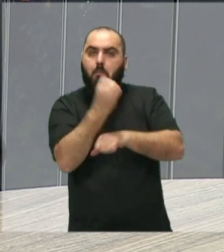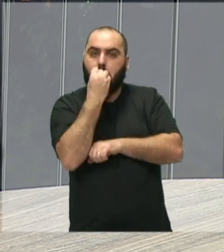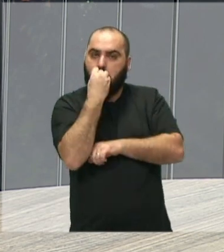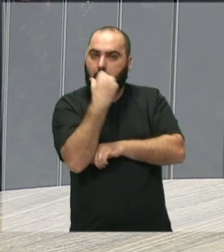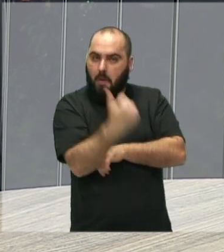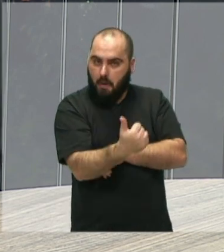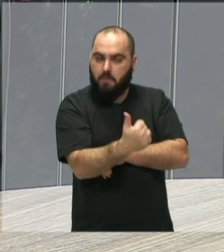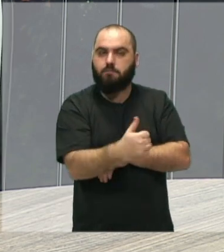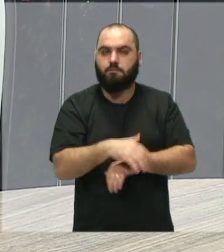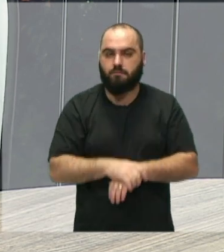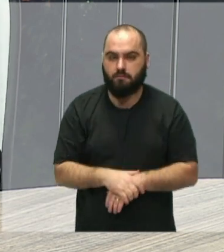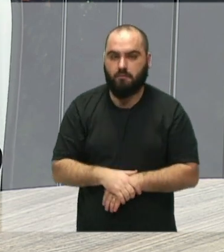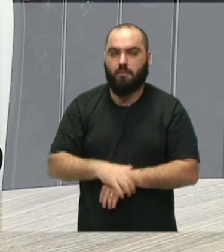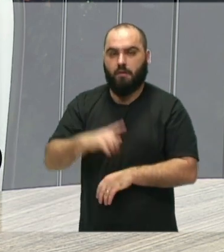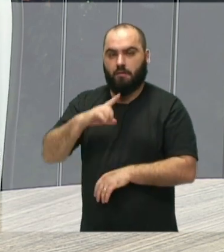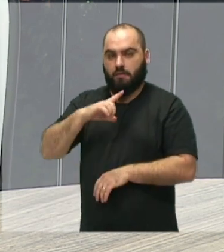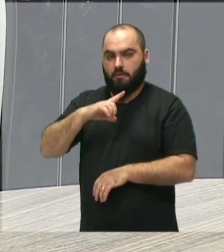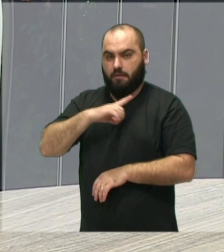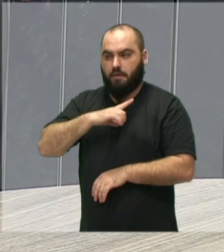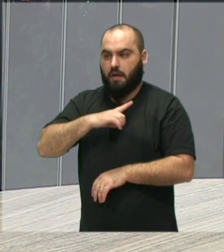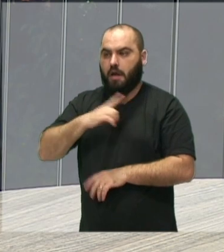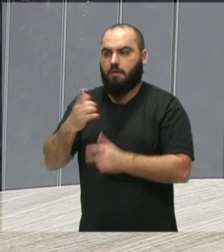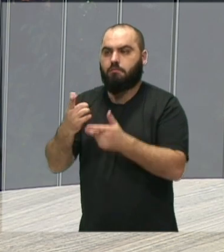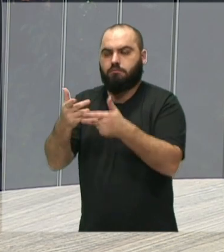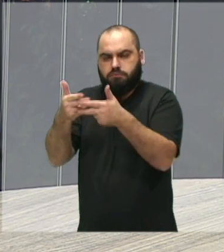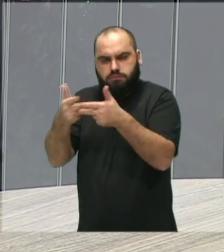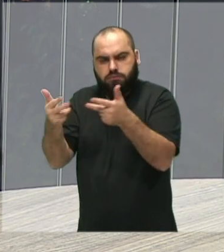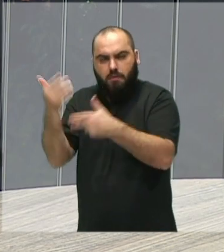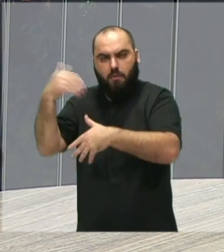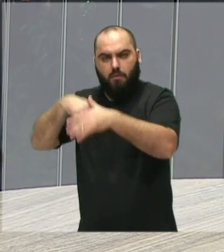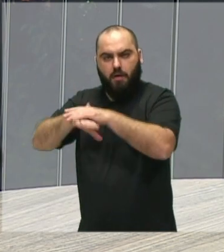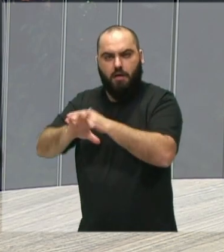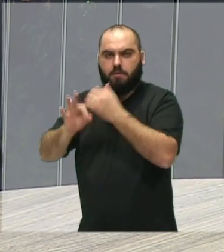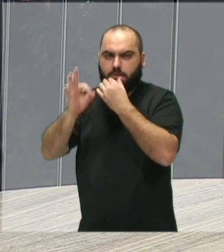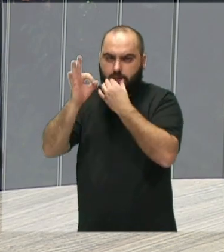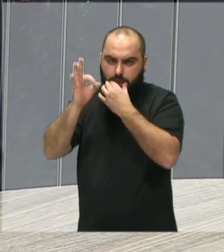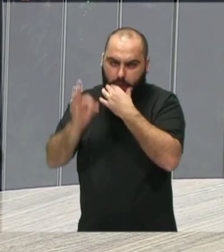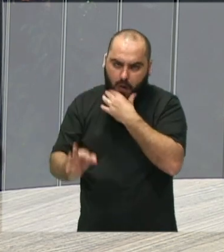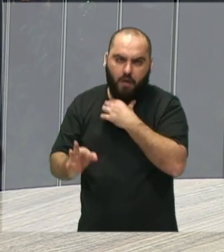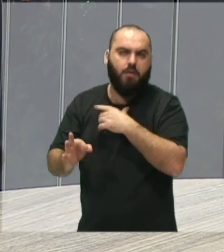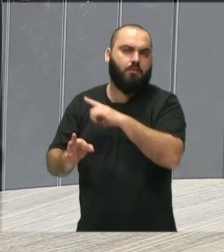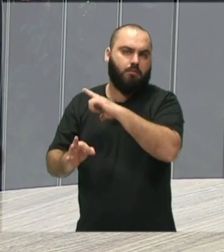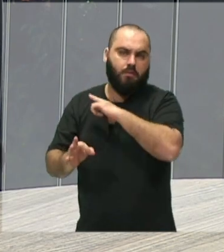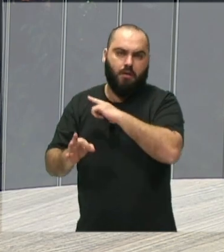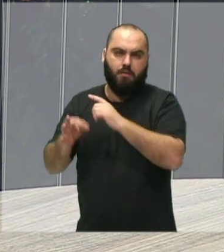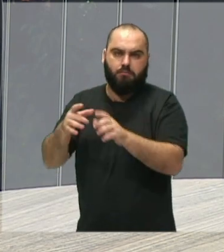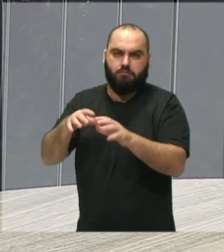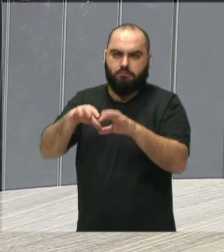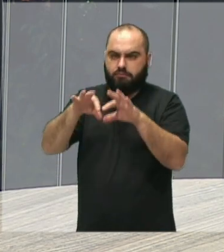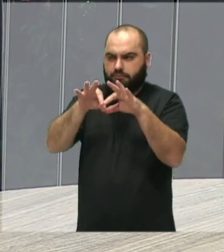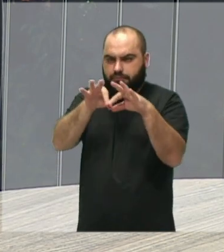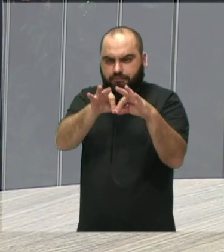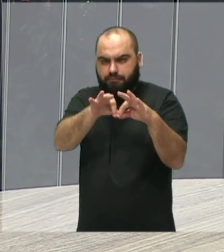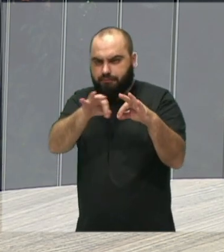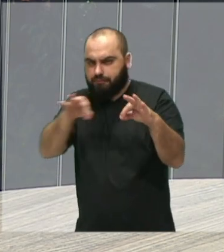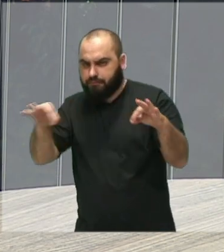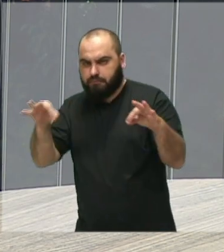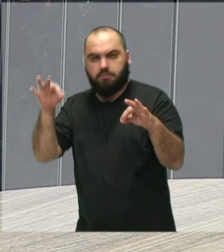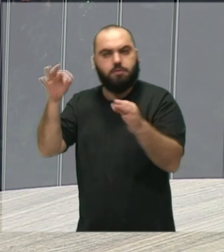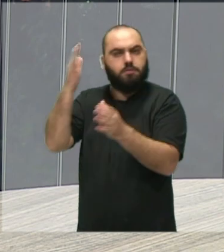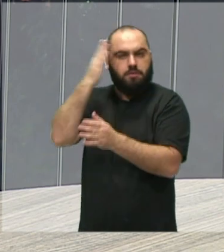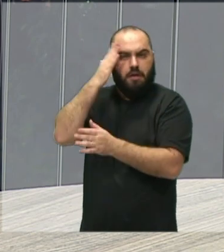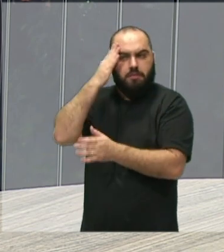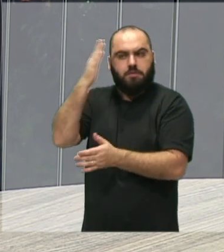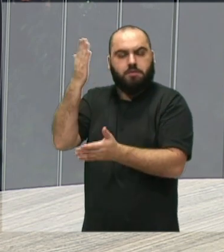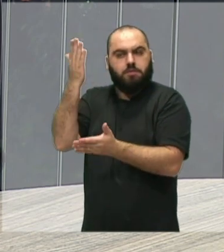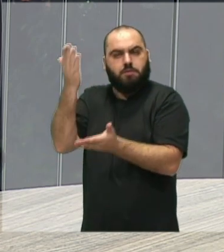Uma boa parte está condicionado de modo correto, né? Com etafoã, em sacos plásticos, bem divididos, sem muito